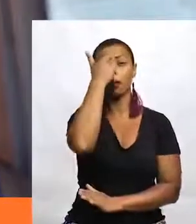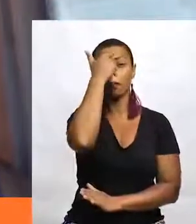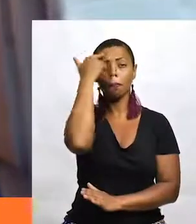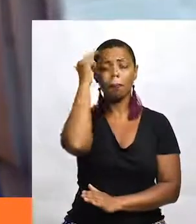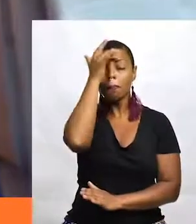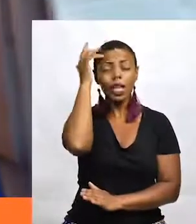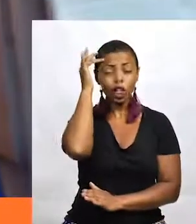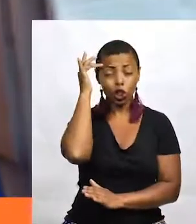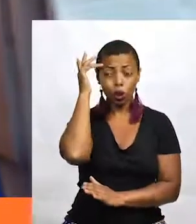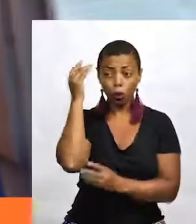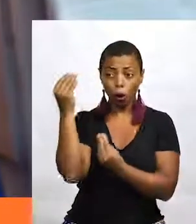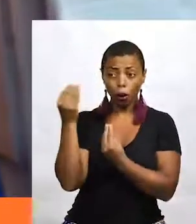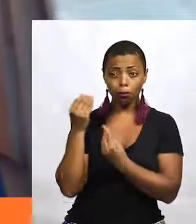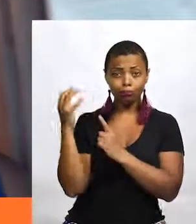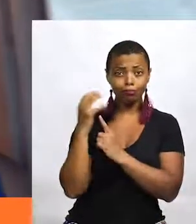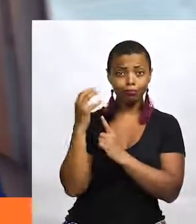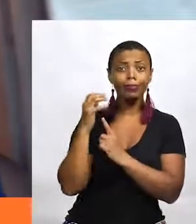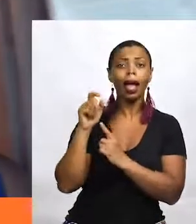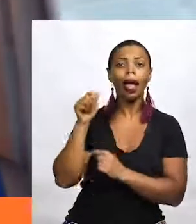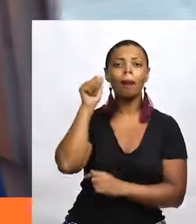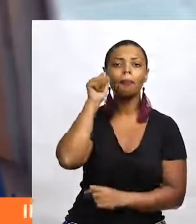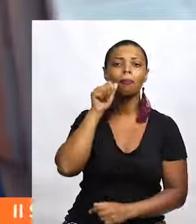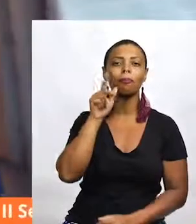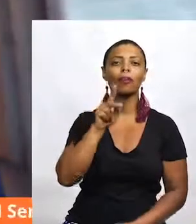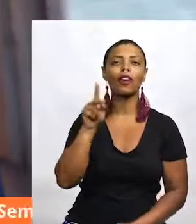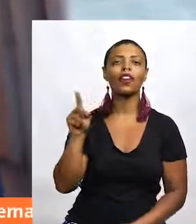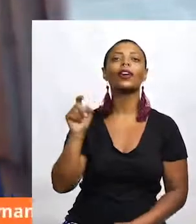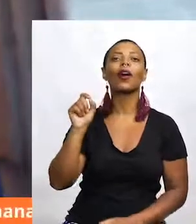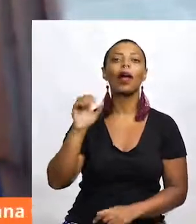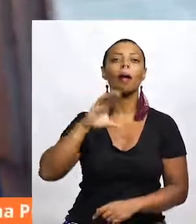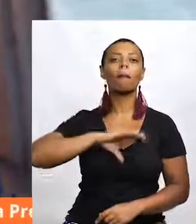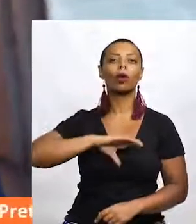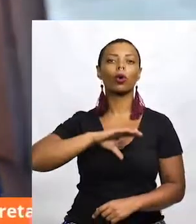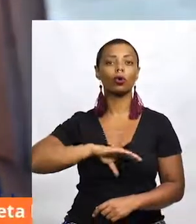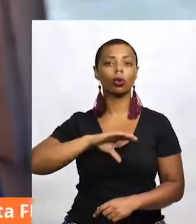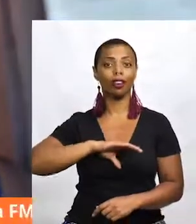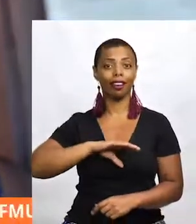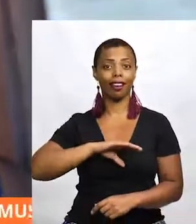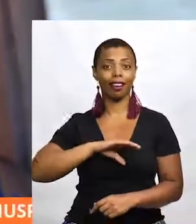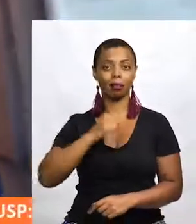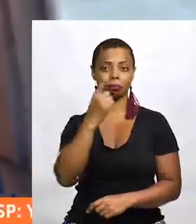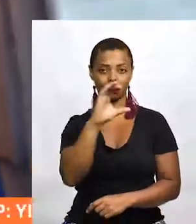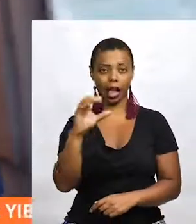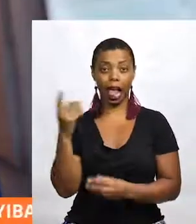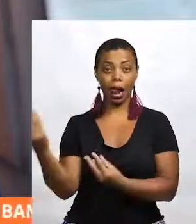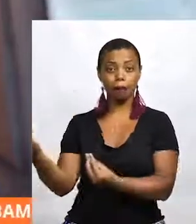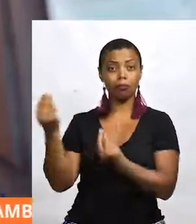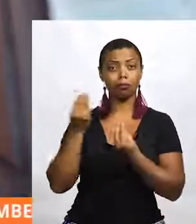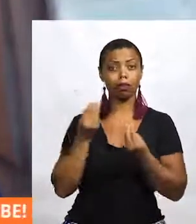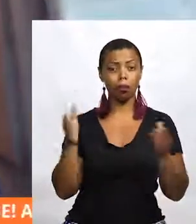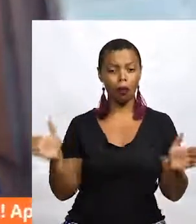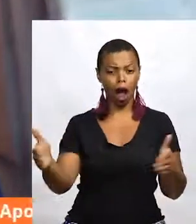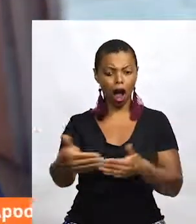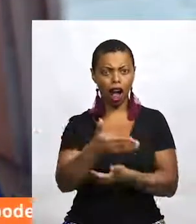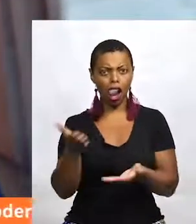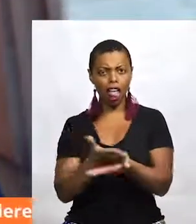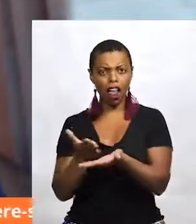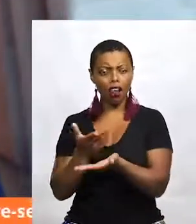de português, do primeiro grau, foi quem me deu uma caixa de livros e falou, leia, seu futuro é brilhante pela